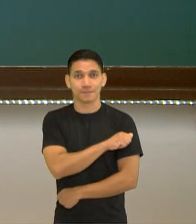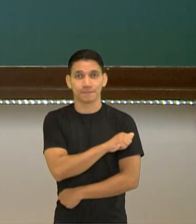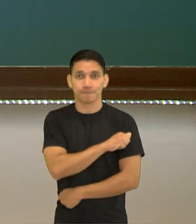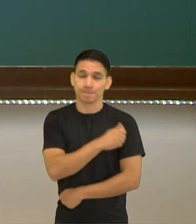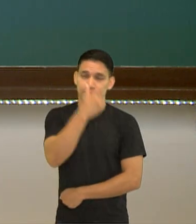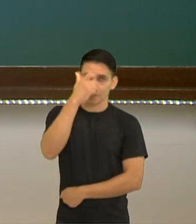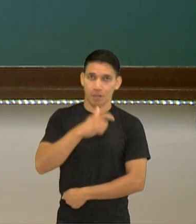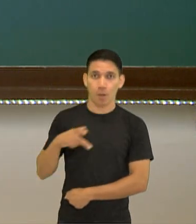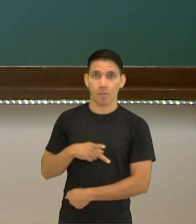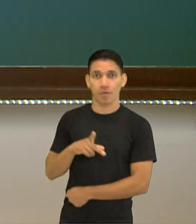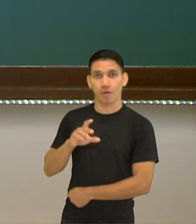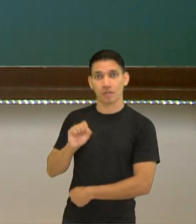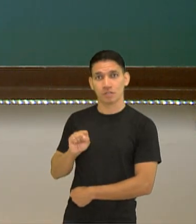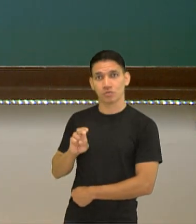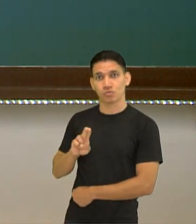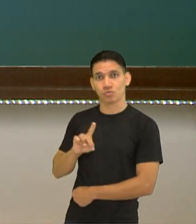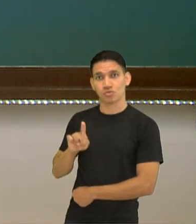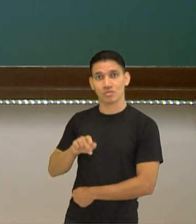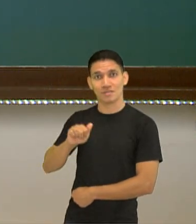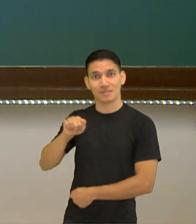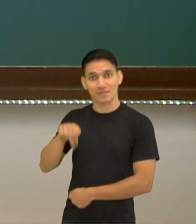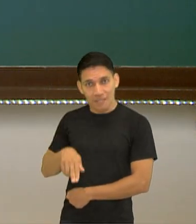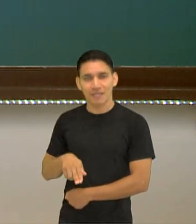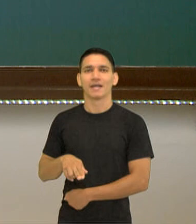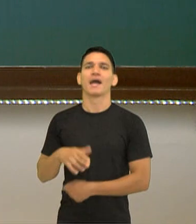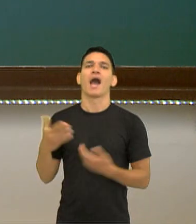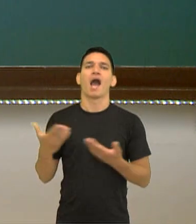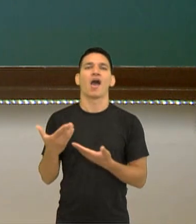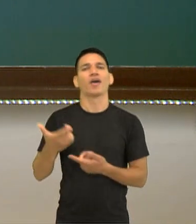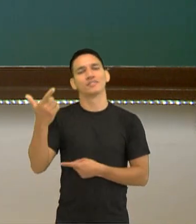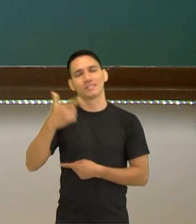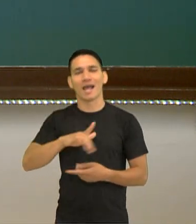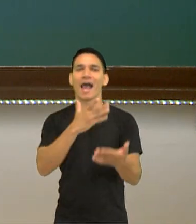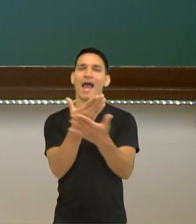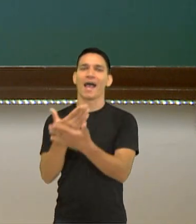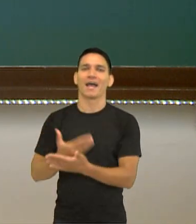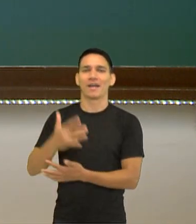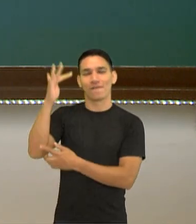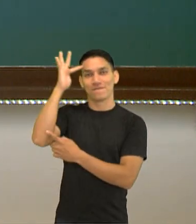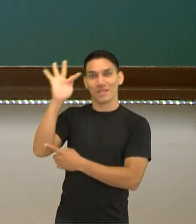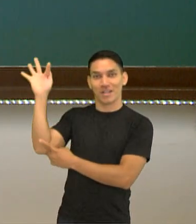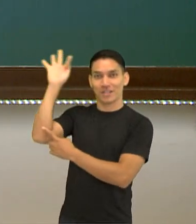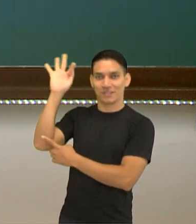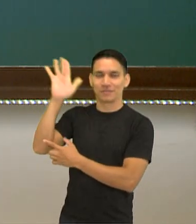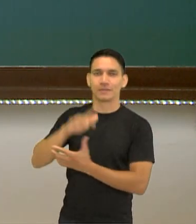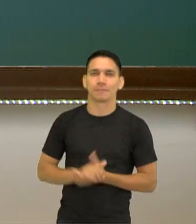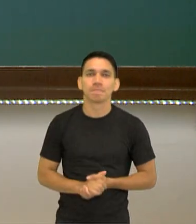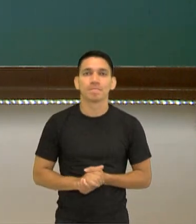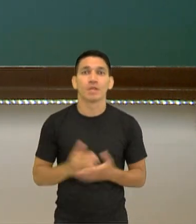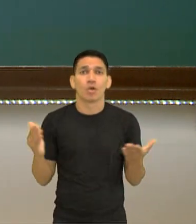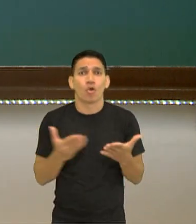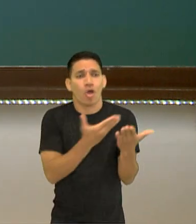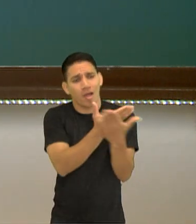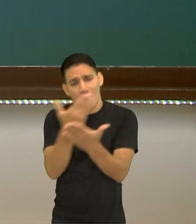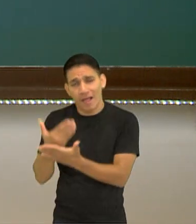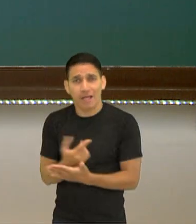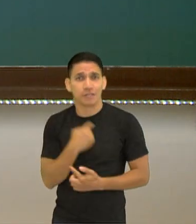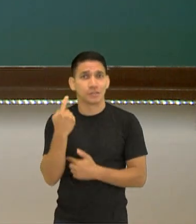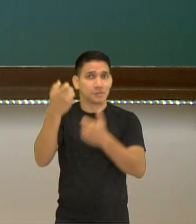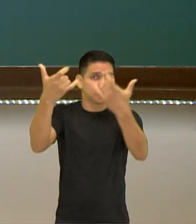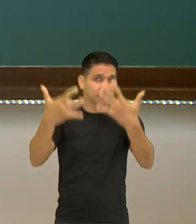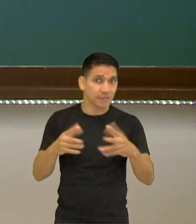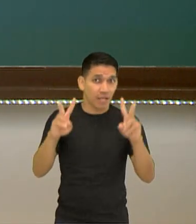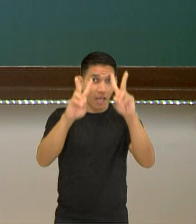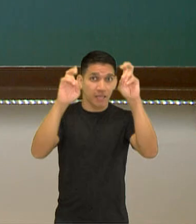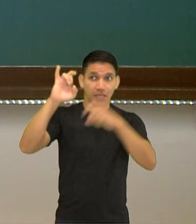estudantes! Eu sou a professora Susan dos Anjos e essa é mais uma aula de filosofia. Na aula de hoje, nós vamos falar sobre